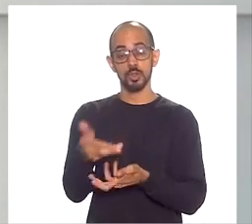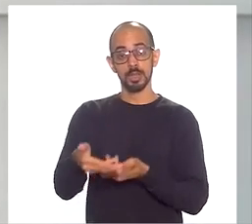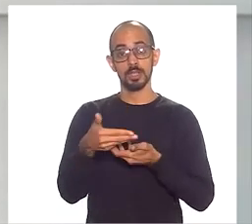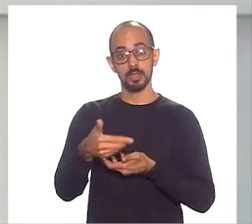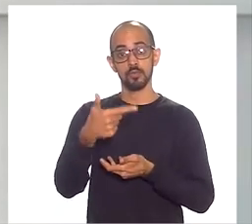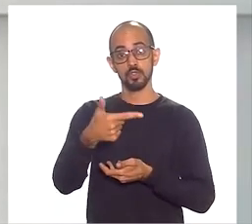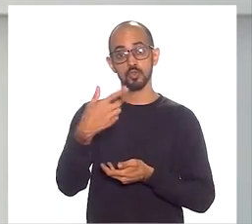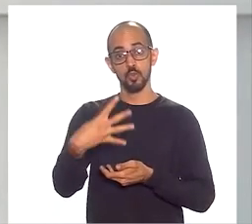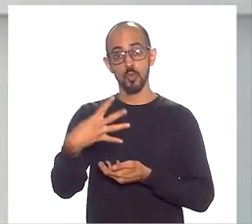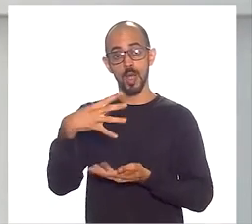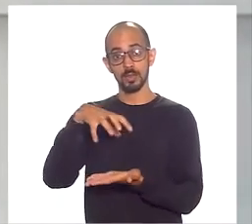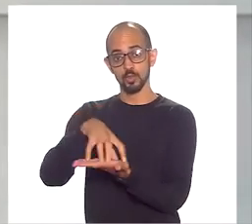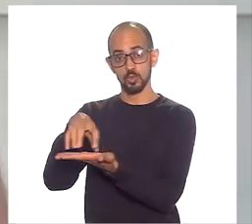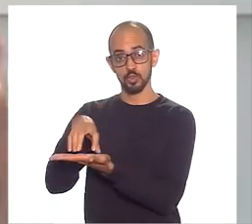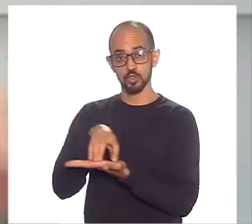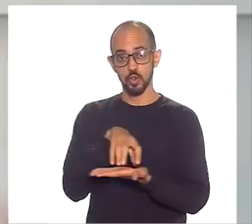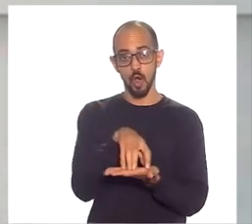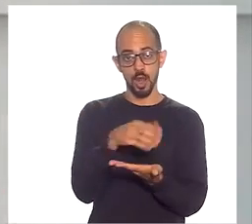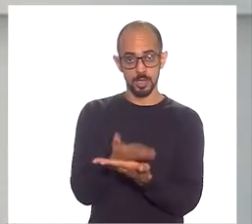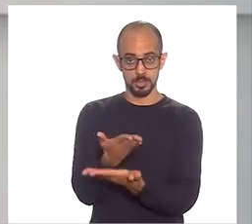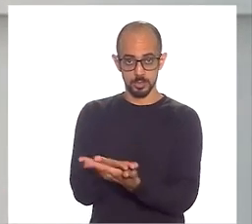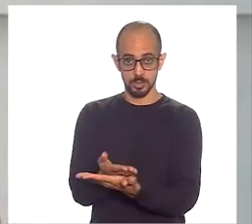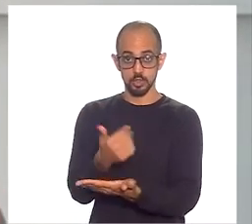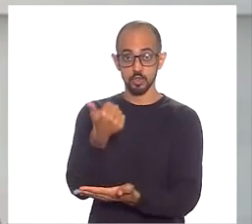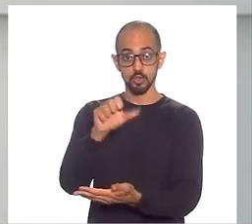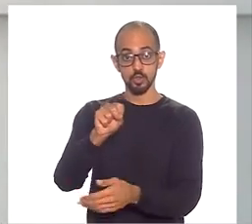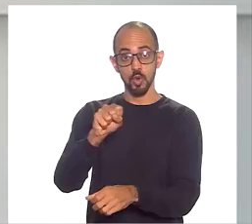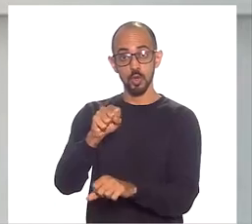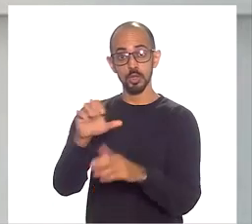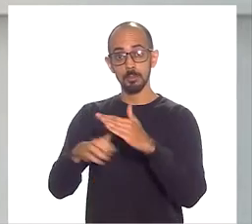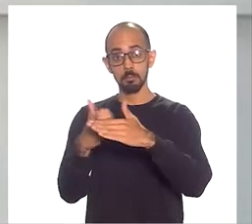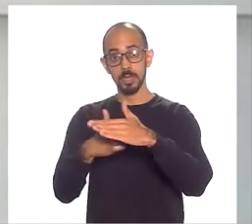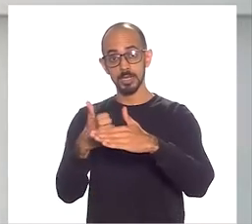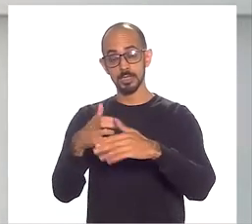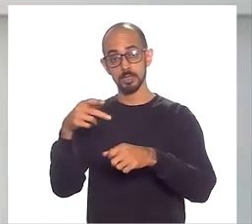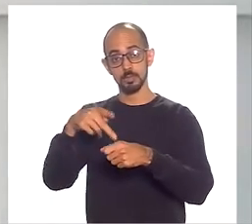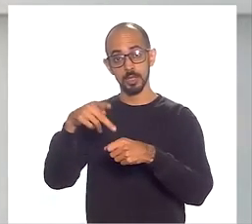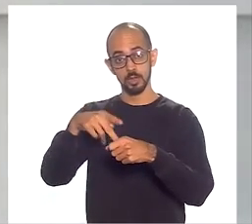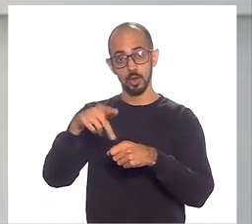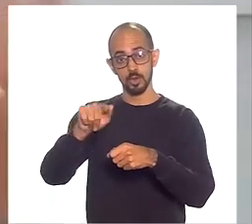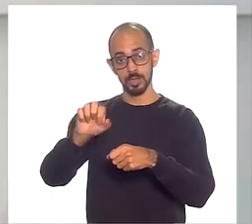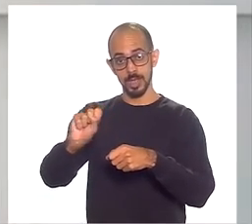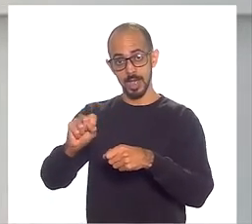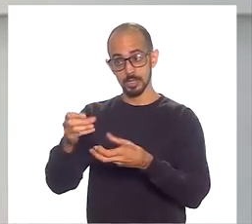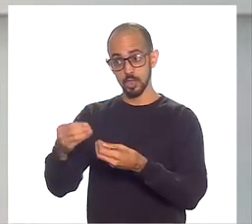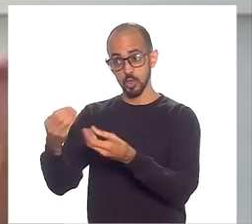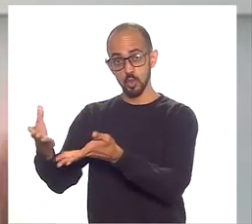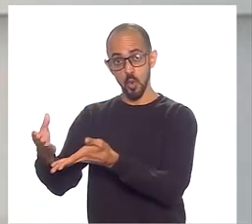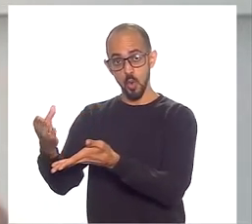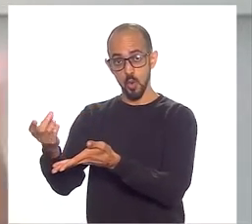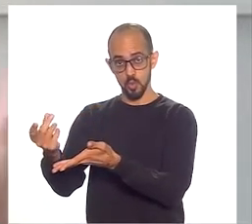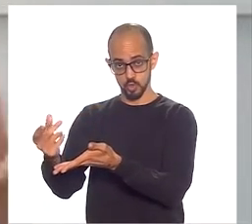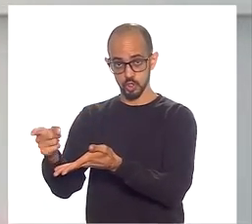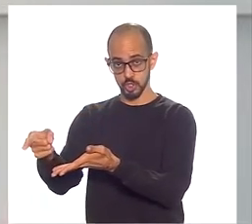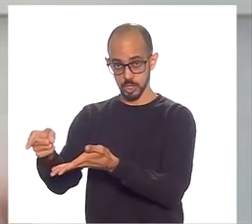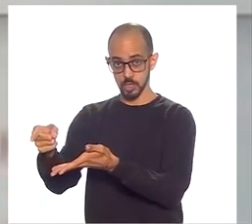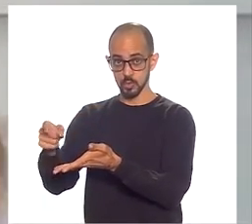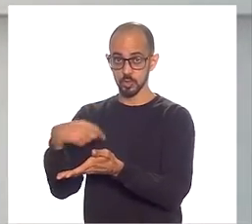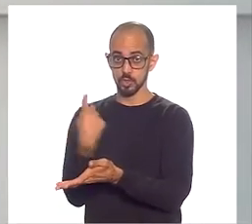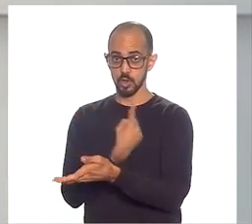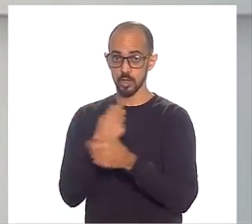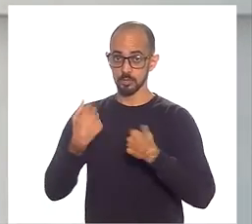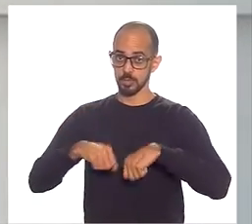piloto e que foram 100% puxados por 18 empresas de petróleo e gás que nos doaram um recurso